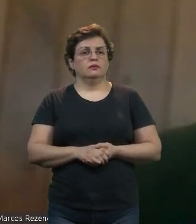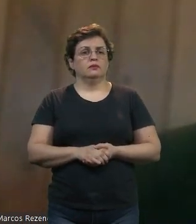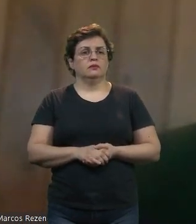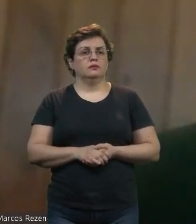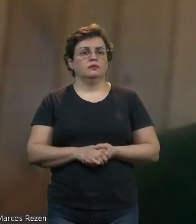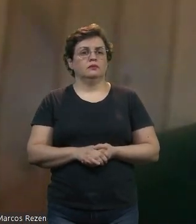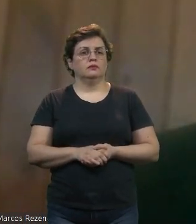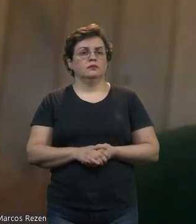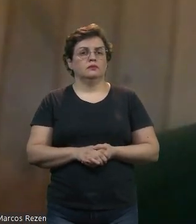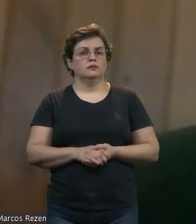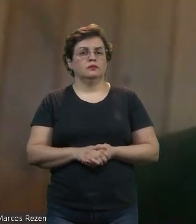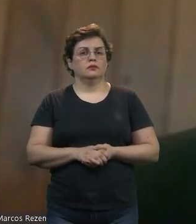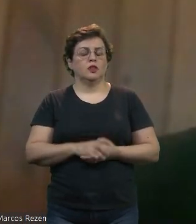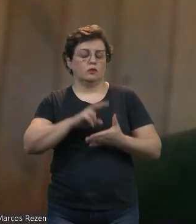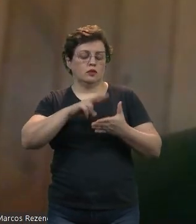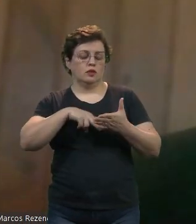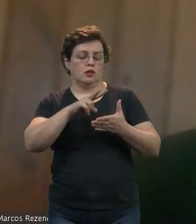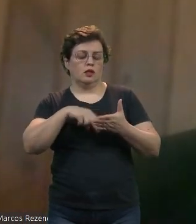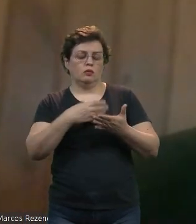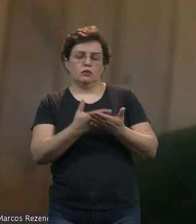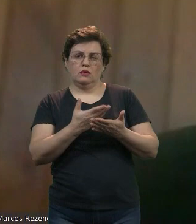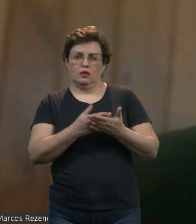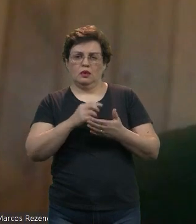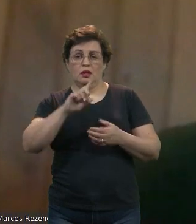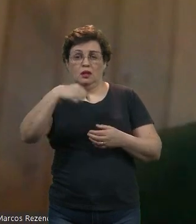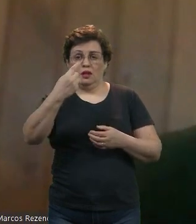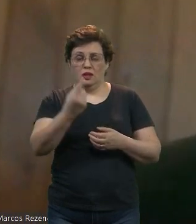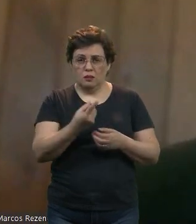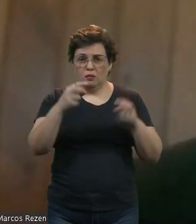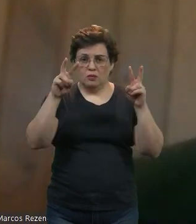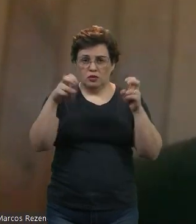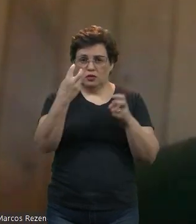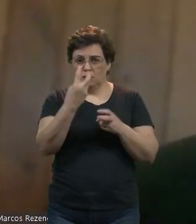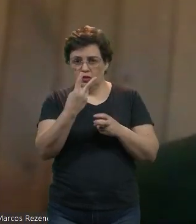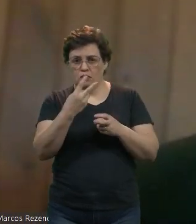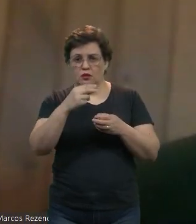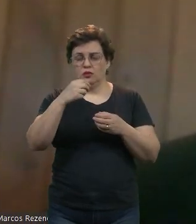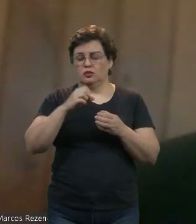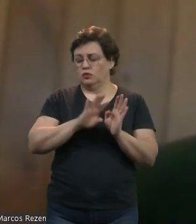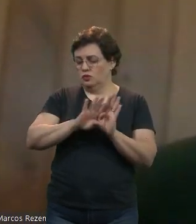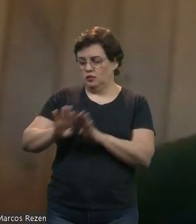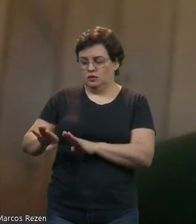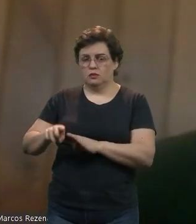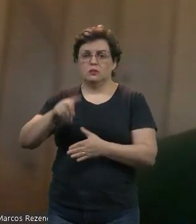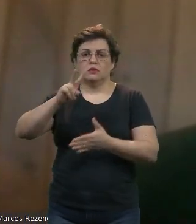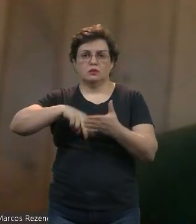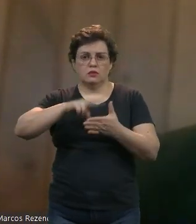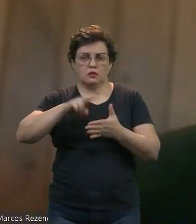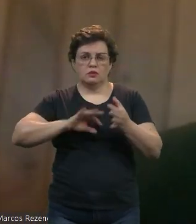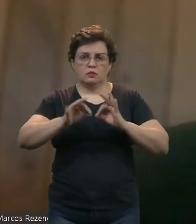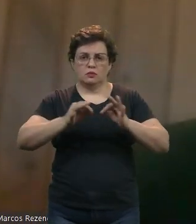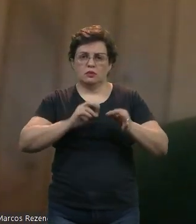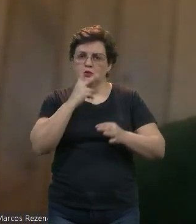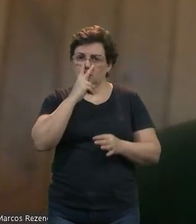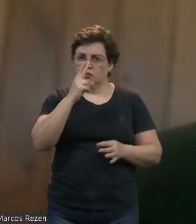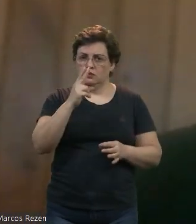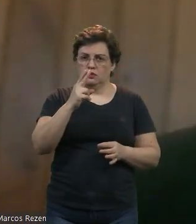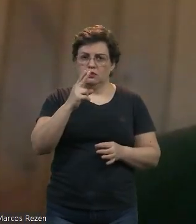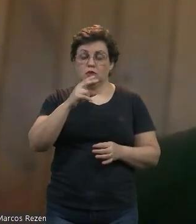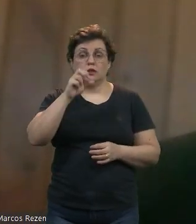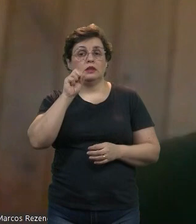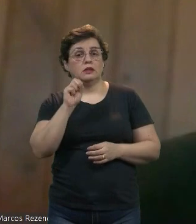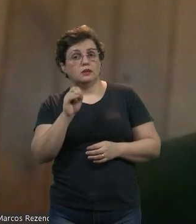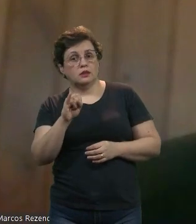em objeto de deliberação. E do item 2, sejam dispensados a leitura dos projetos, dos seus pareceres, e